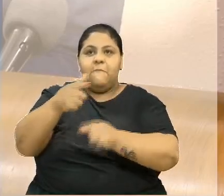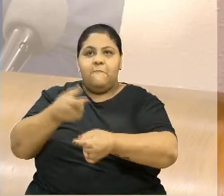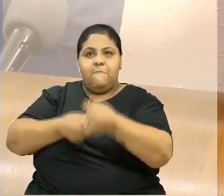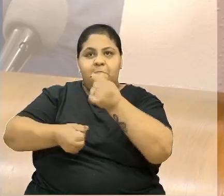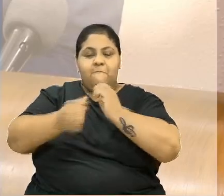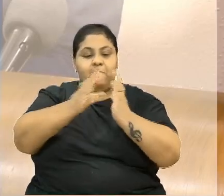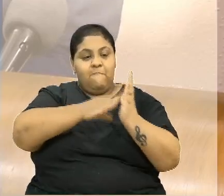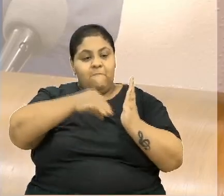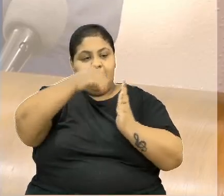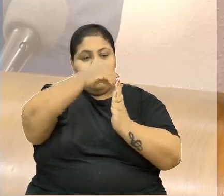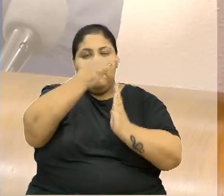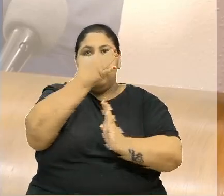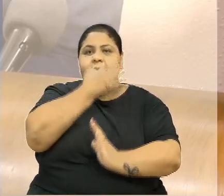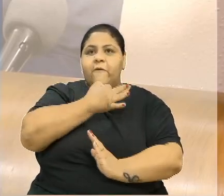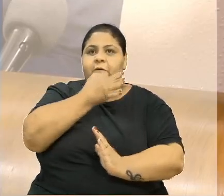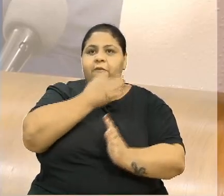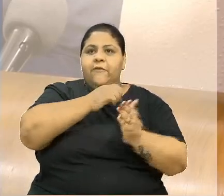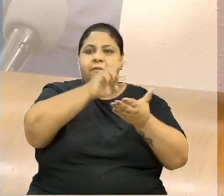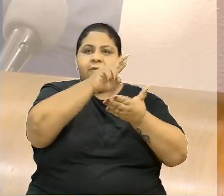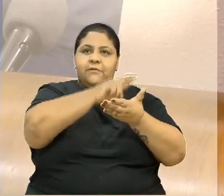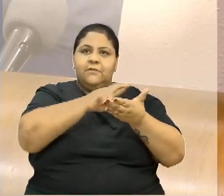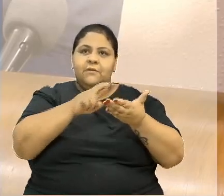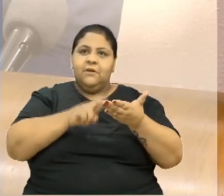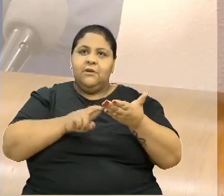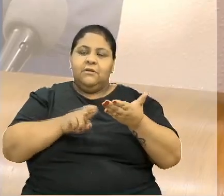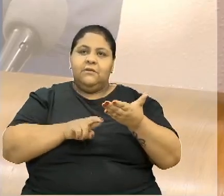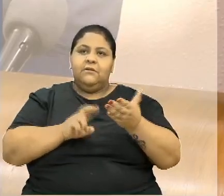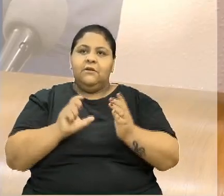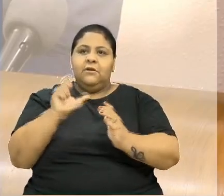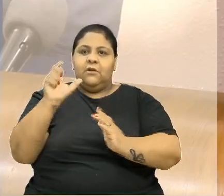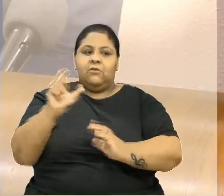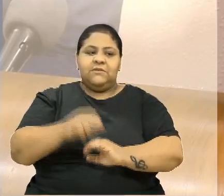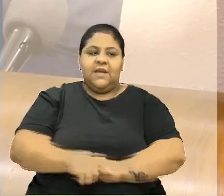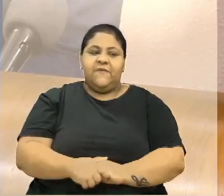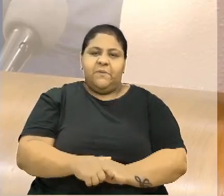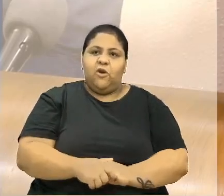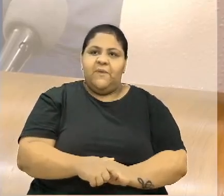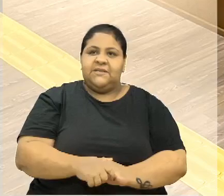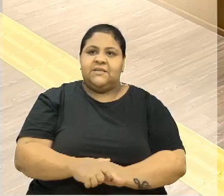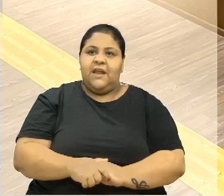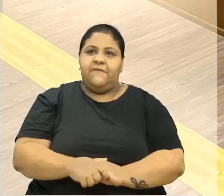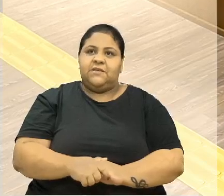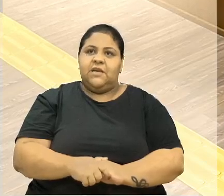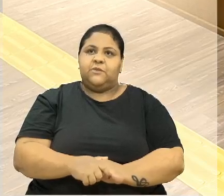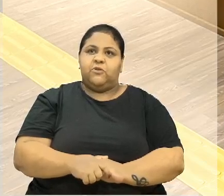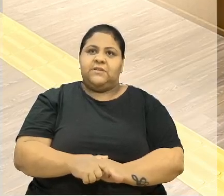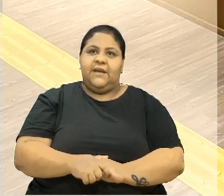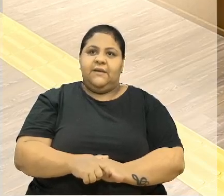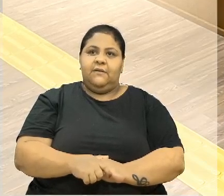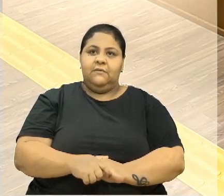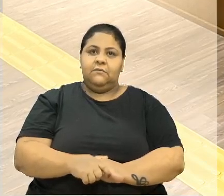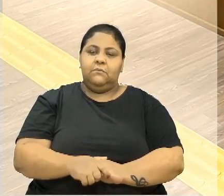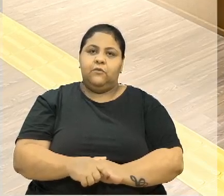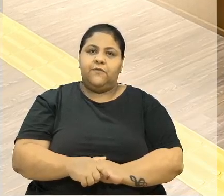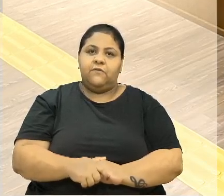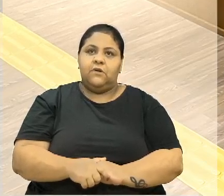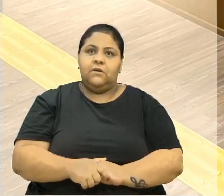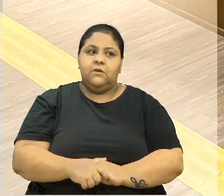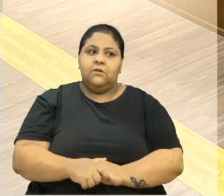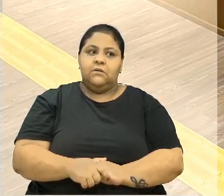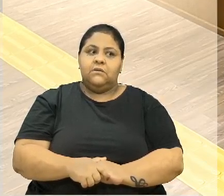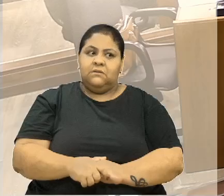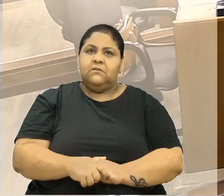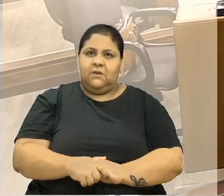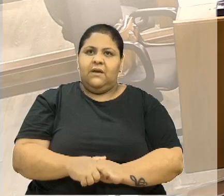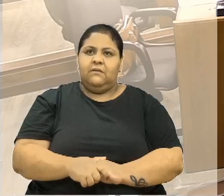Caxias do Sul. Relator, vereador Camilles, com a palavra o relator, para a leitura do parecer. Bom dia,